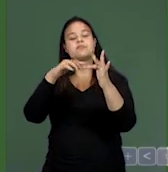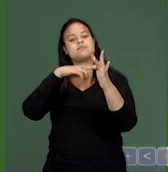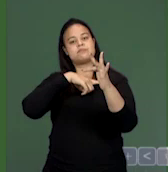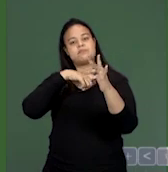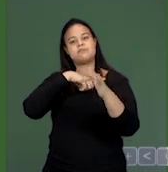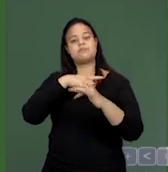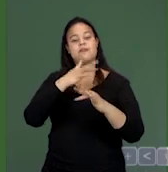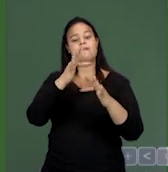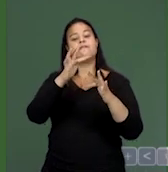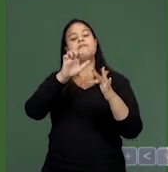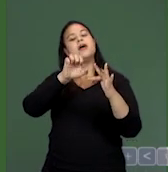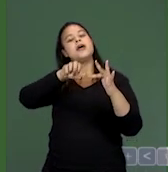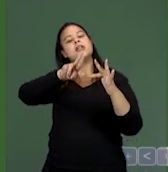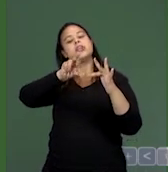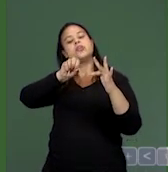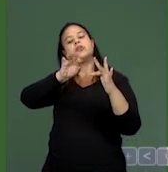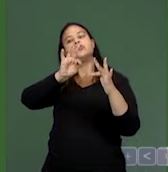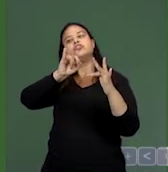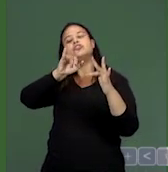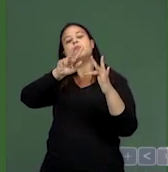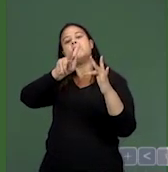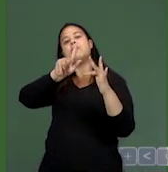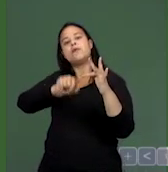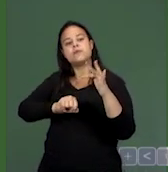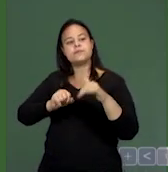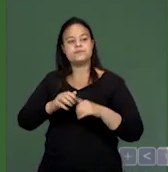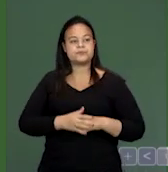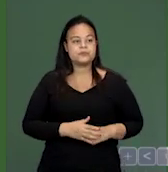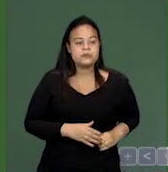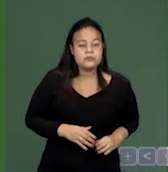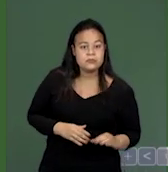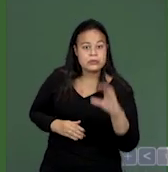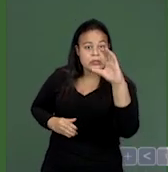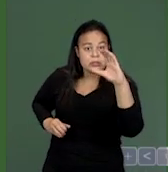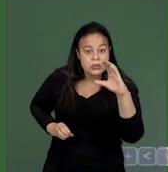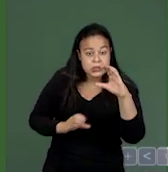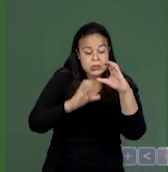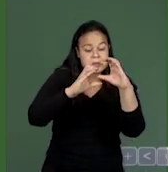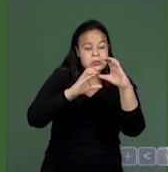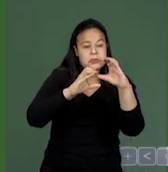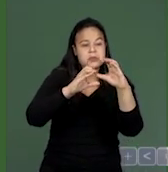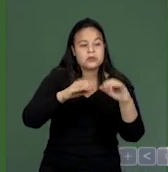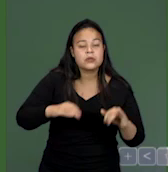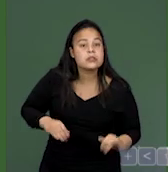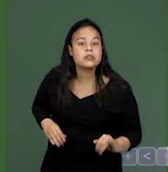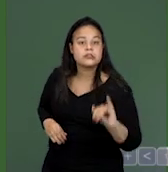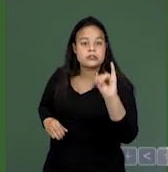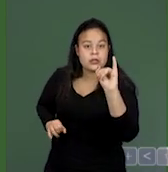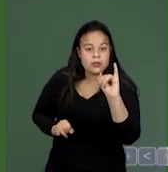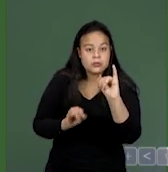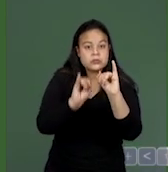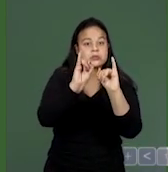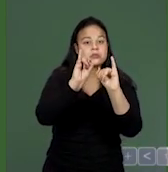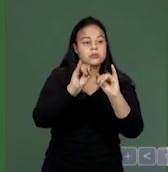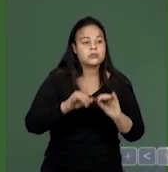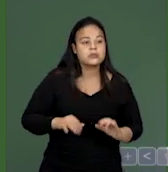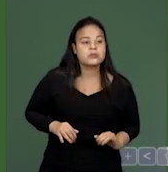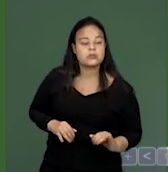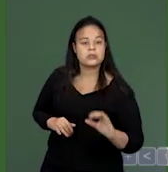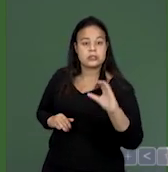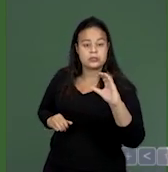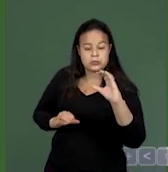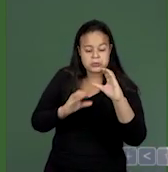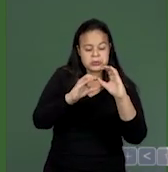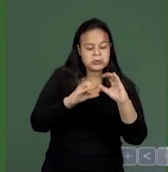Aqui, Czão, Czinho, Izão, Izão. Czão, Czinho, Izão, Izinho.